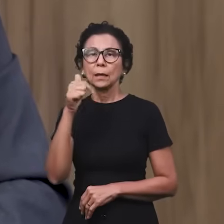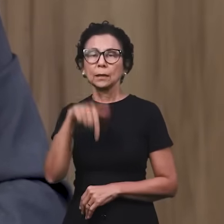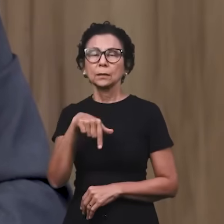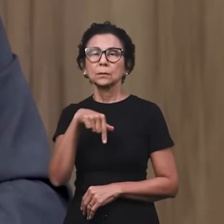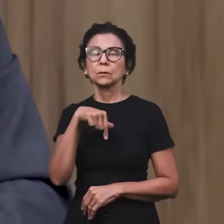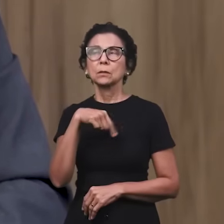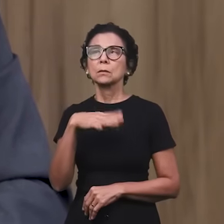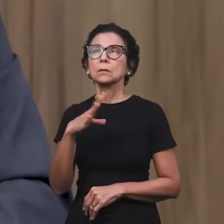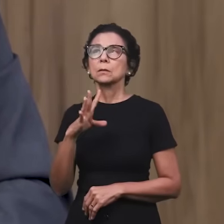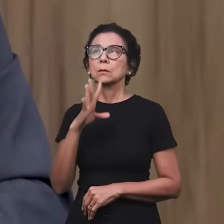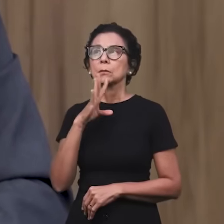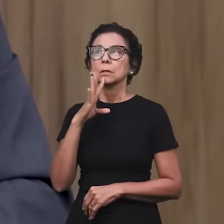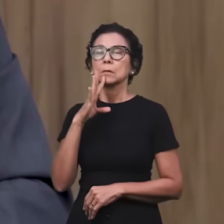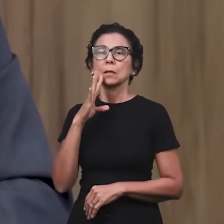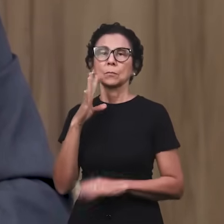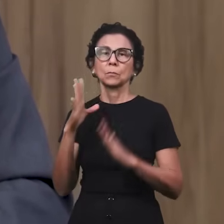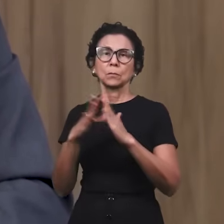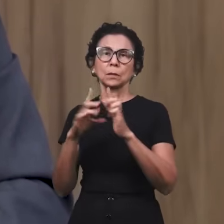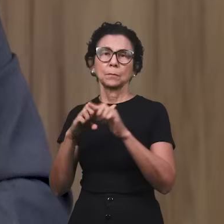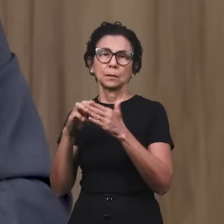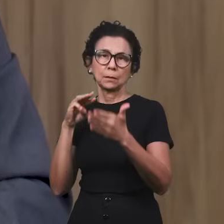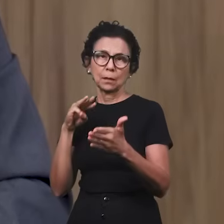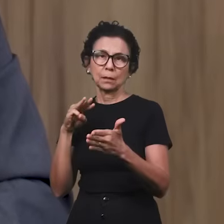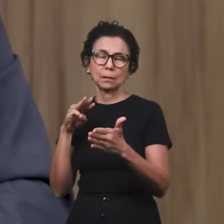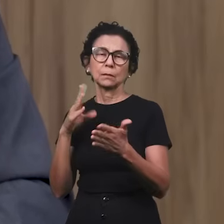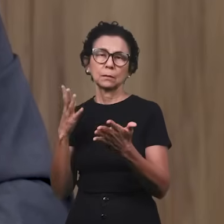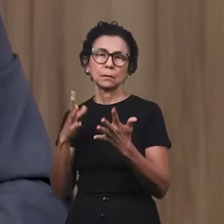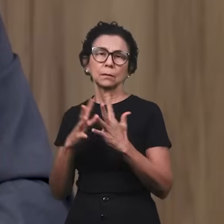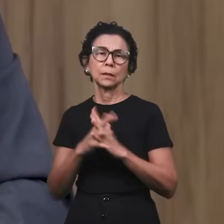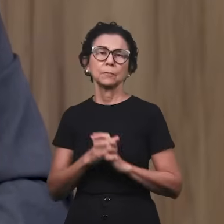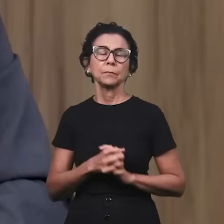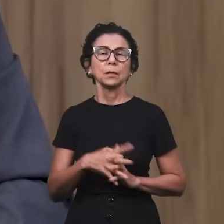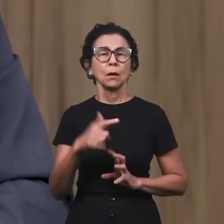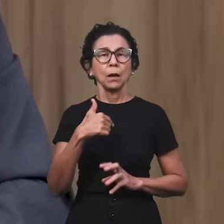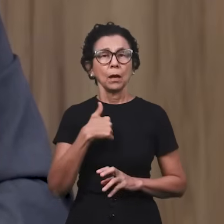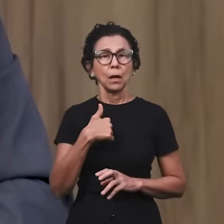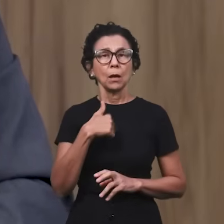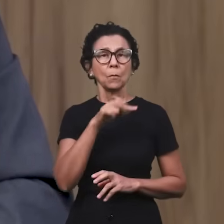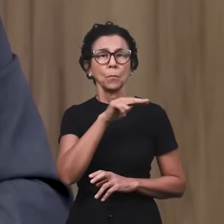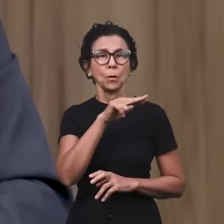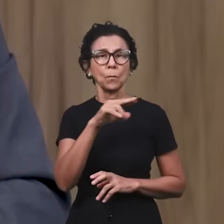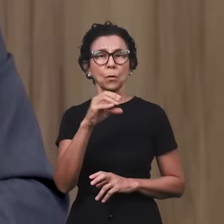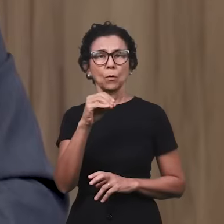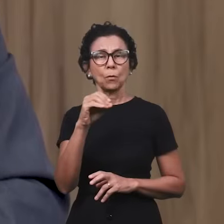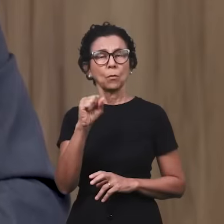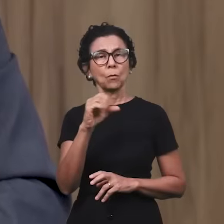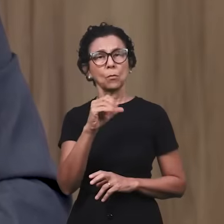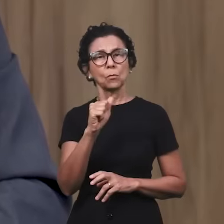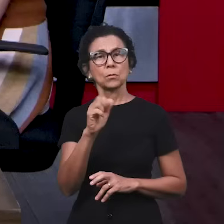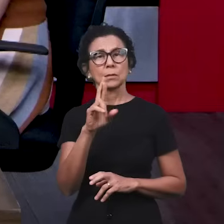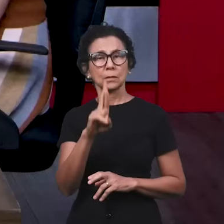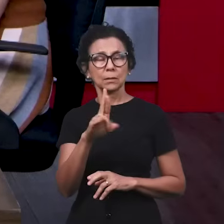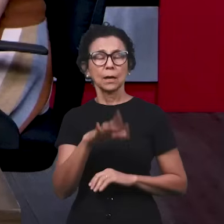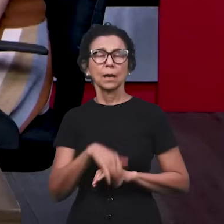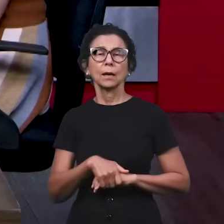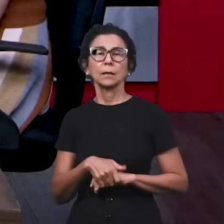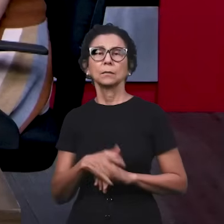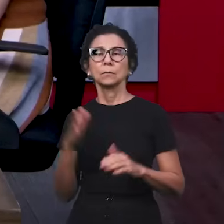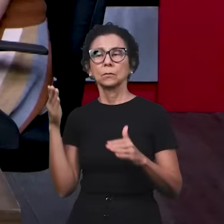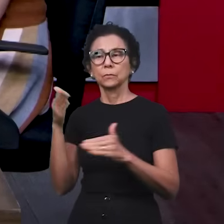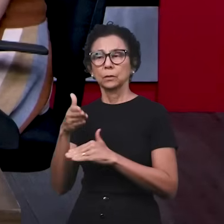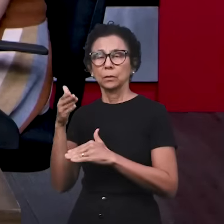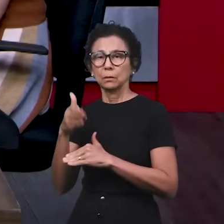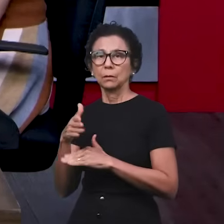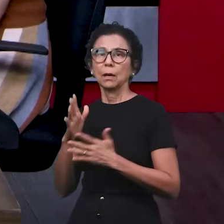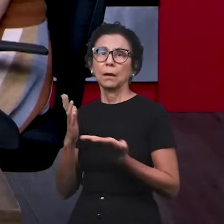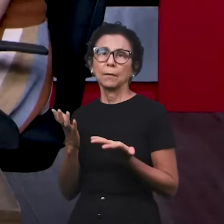E aí eu e meu irmão, Oscar, pastor Oscar, a gente passou a frequentar a obra, e